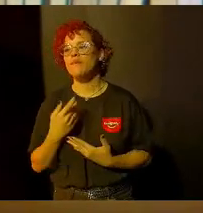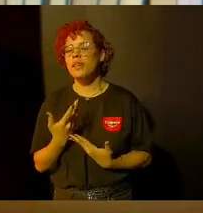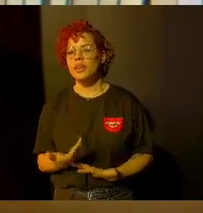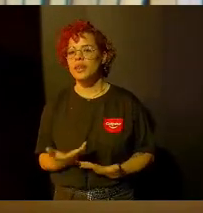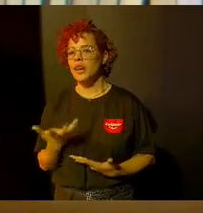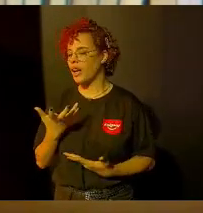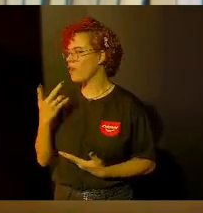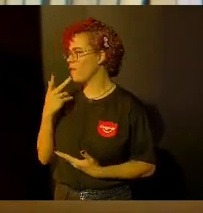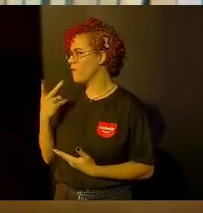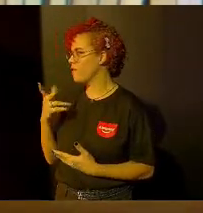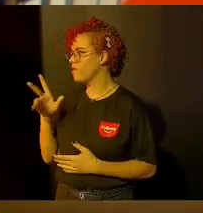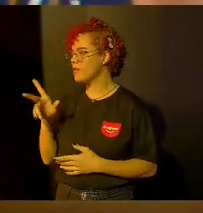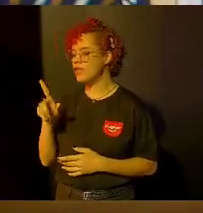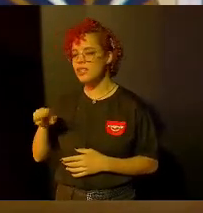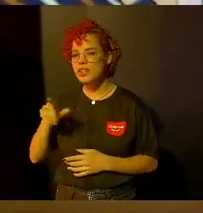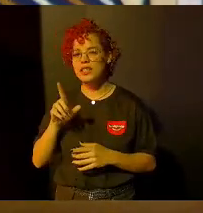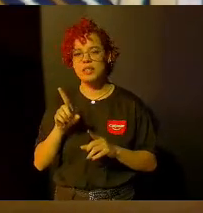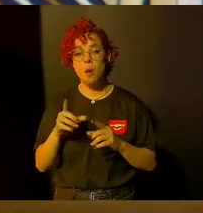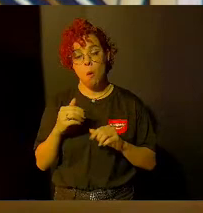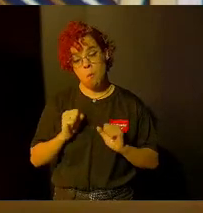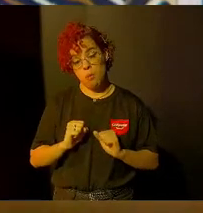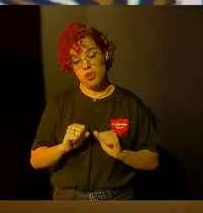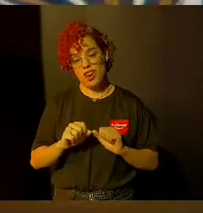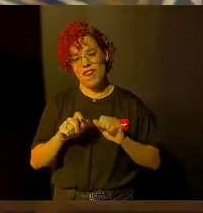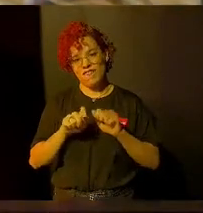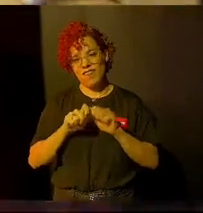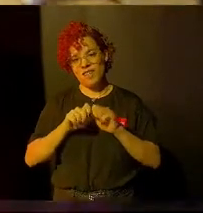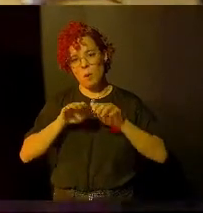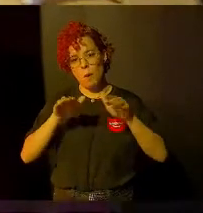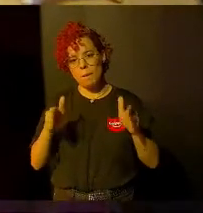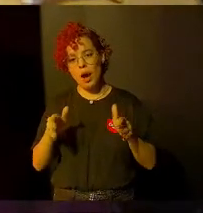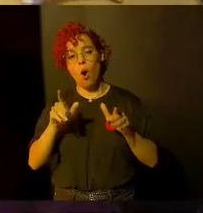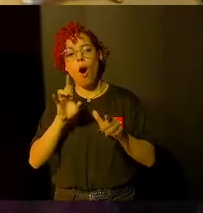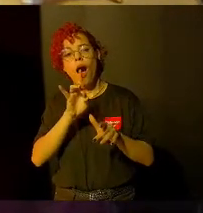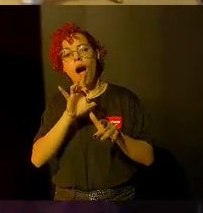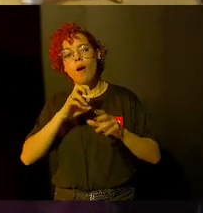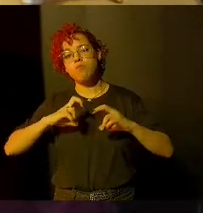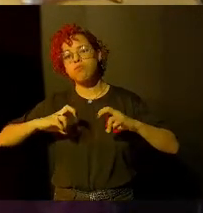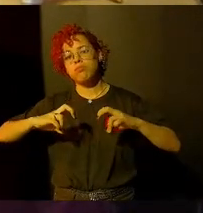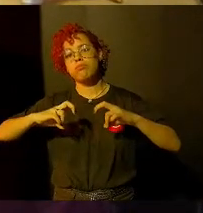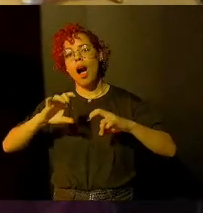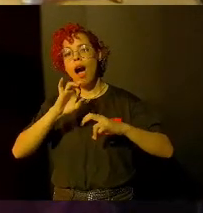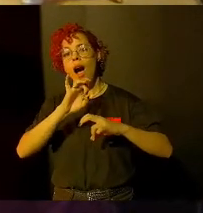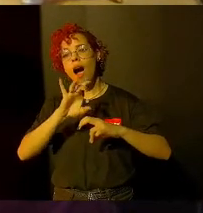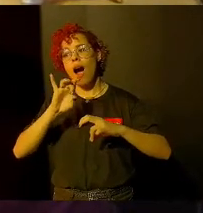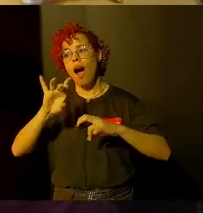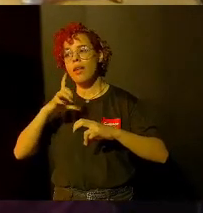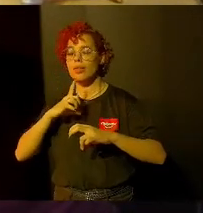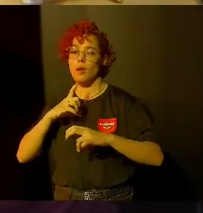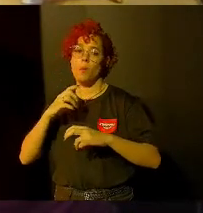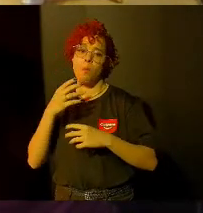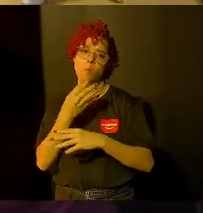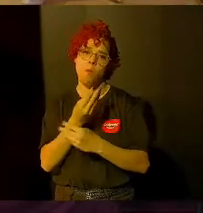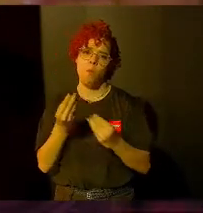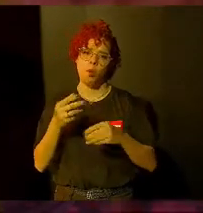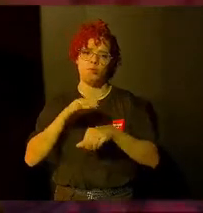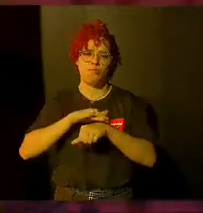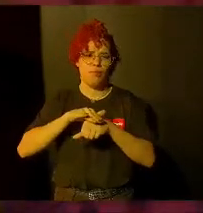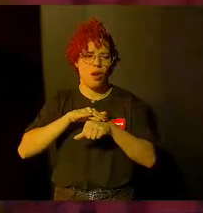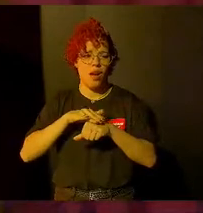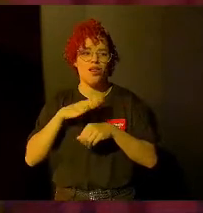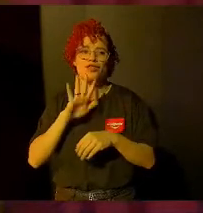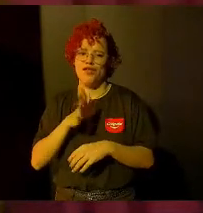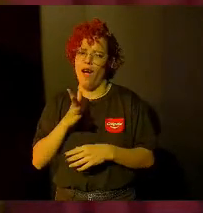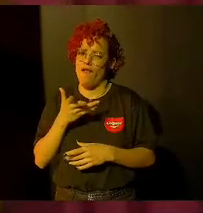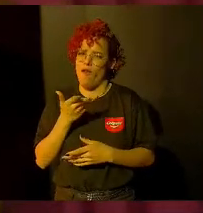eu podia fazer uma mesa com cada um tá porque tem muito assunto a gente vai perder alguma coisa então já vou convidar vocês